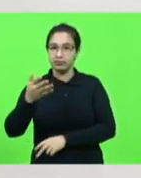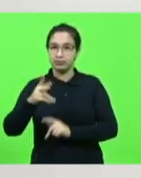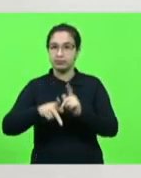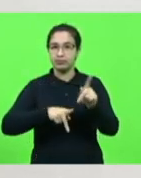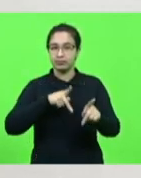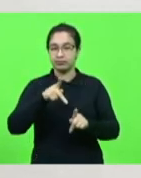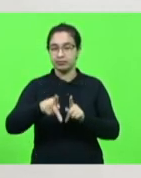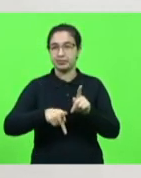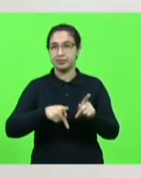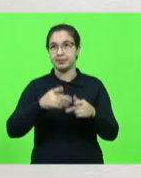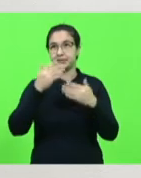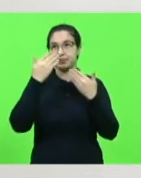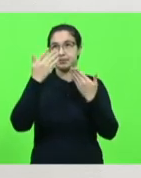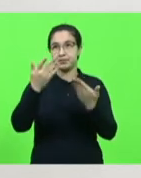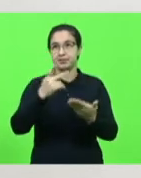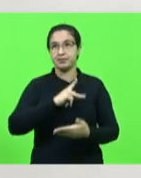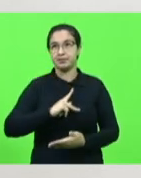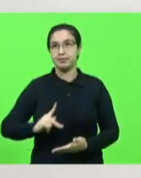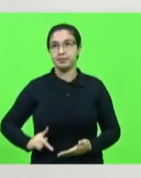senhor presidente.